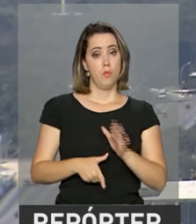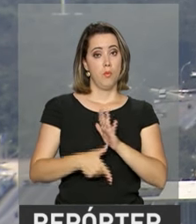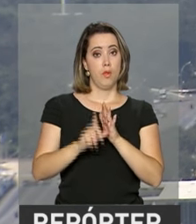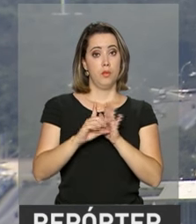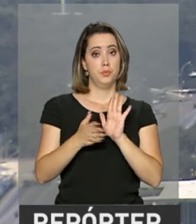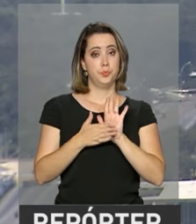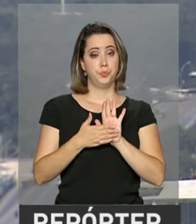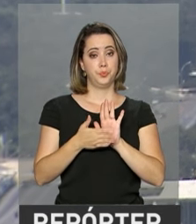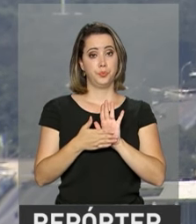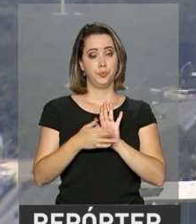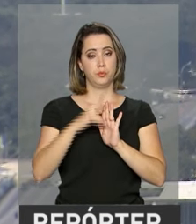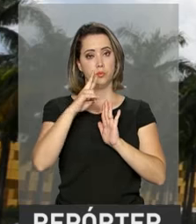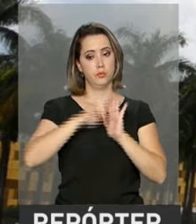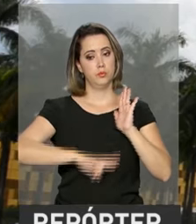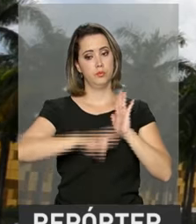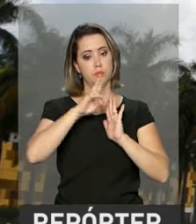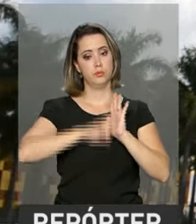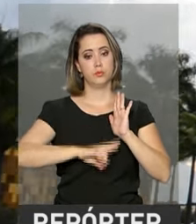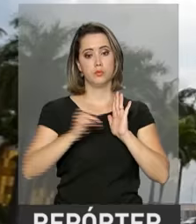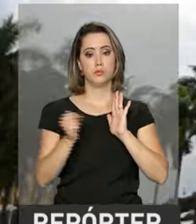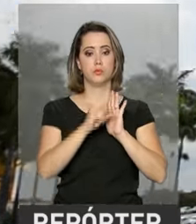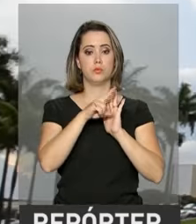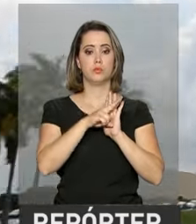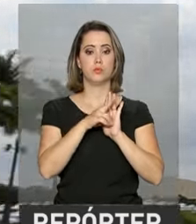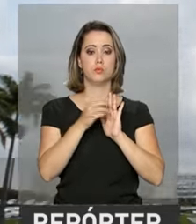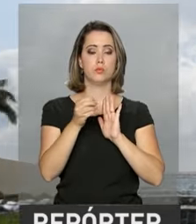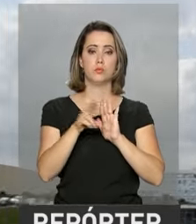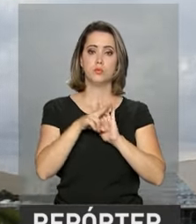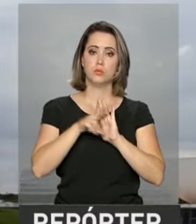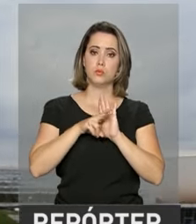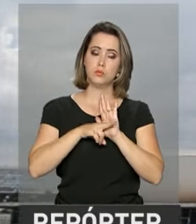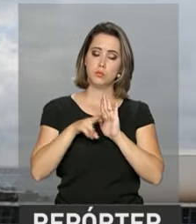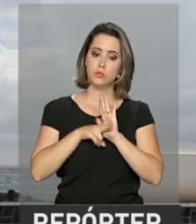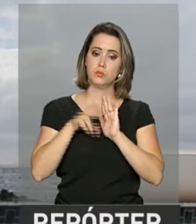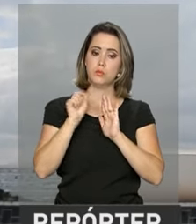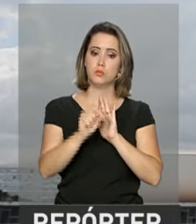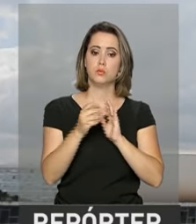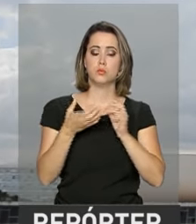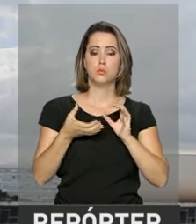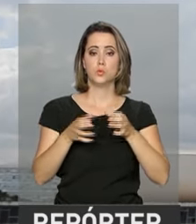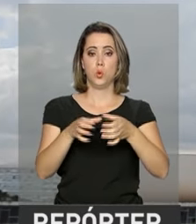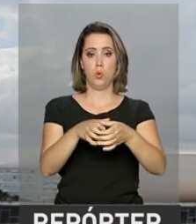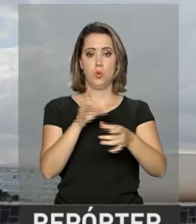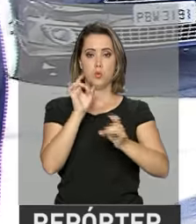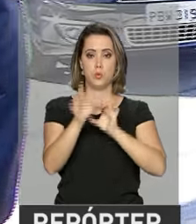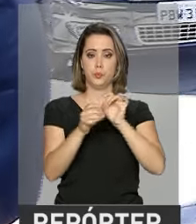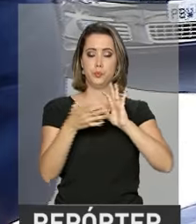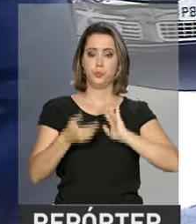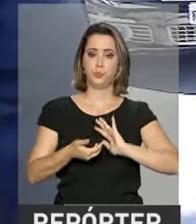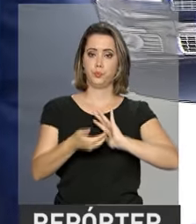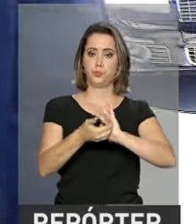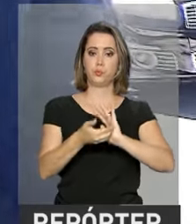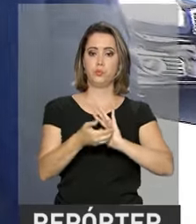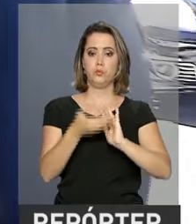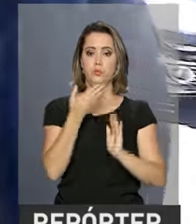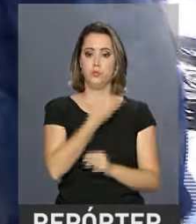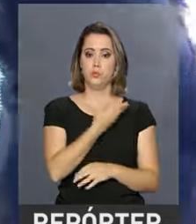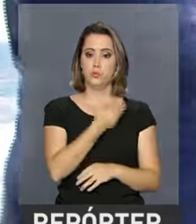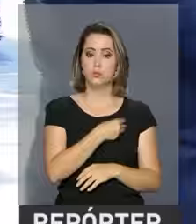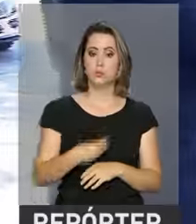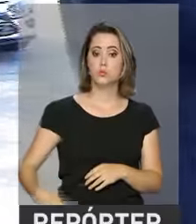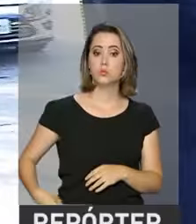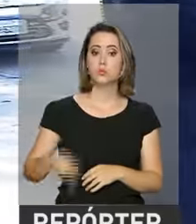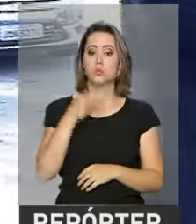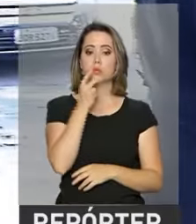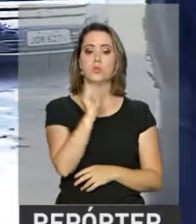da apresentação do relatório sobre a reforma da Previdência, na Comissão Especial da Câmara dos Deputados, o ministro da Fazenda